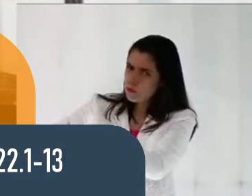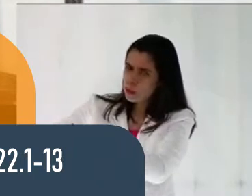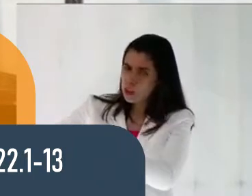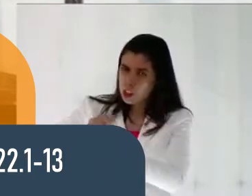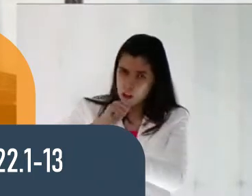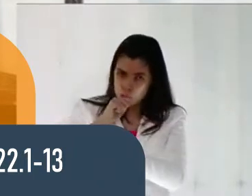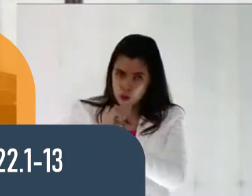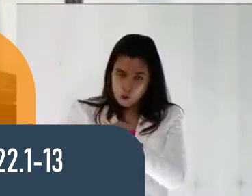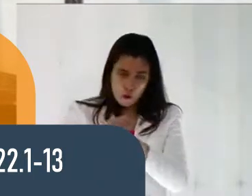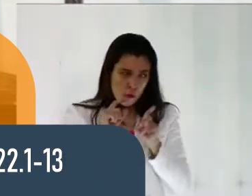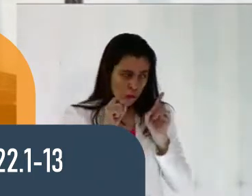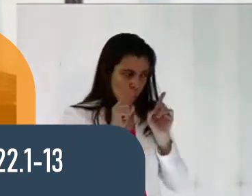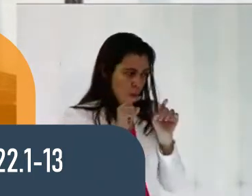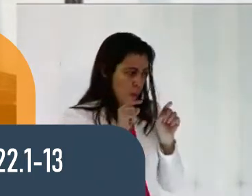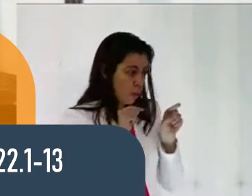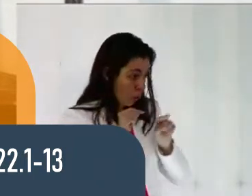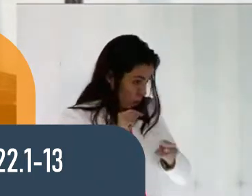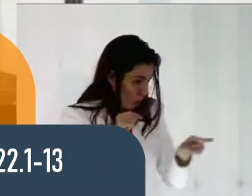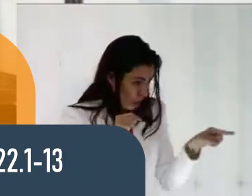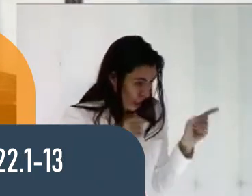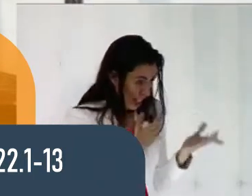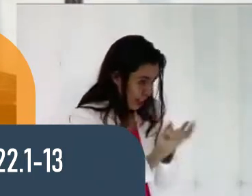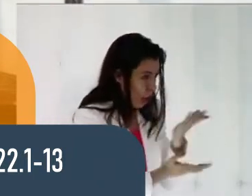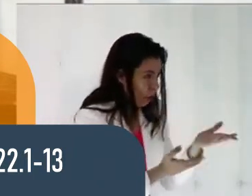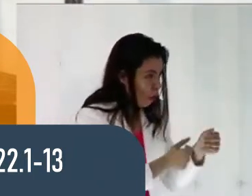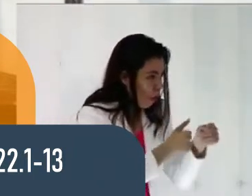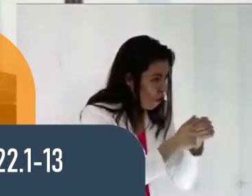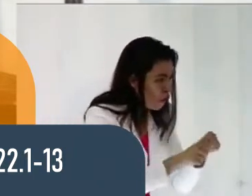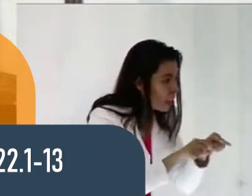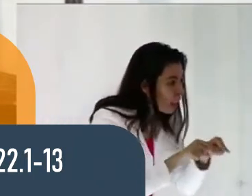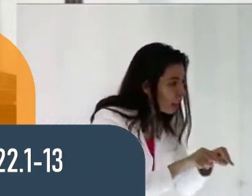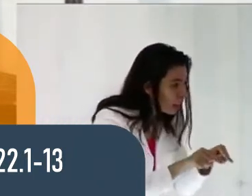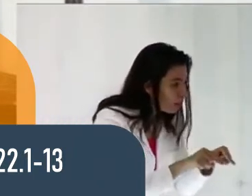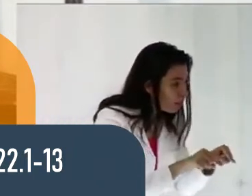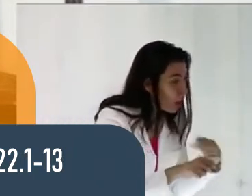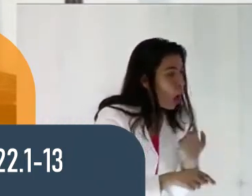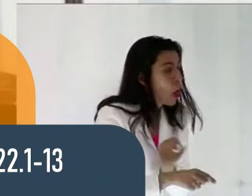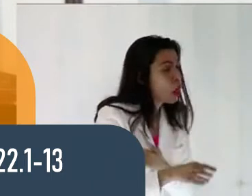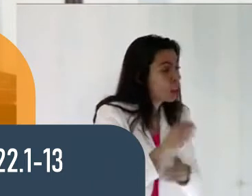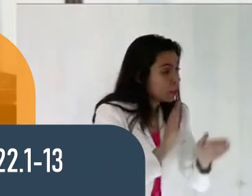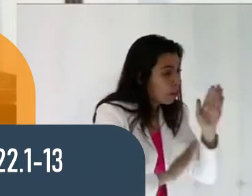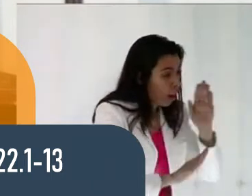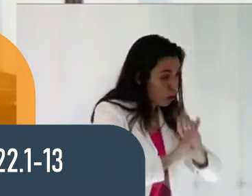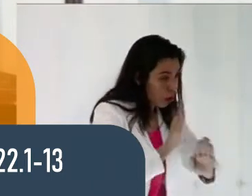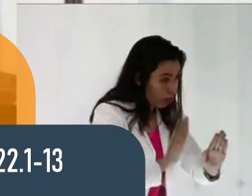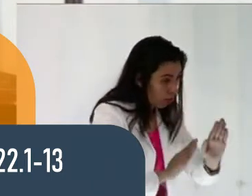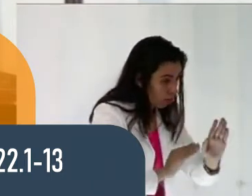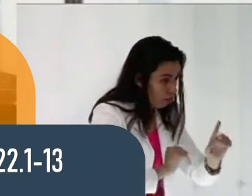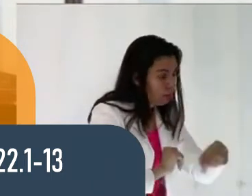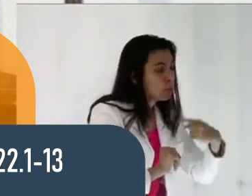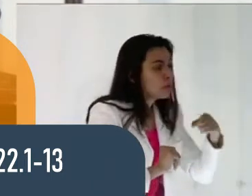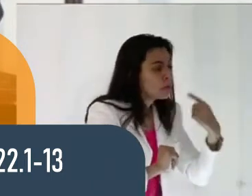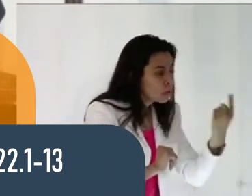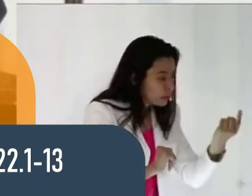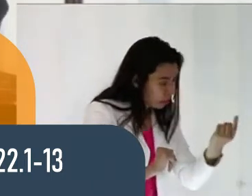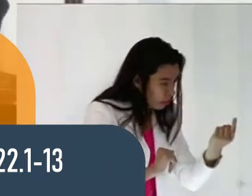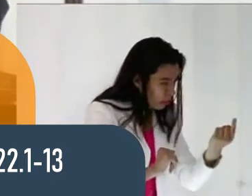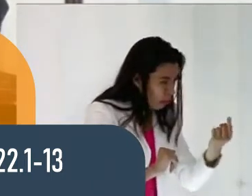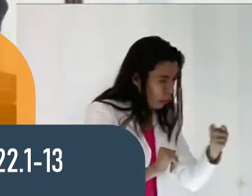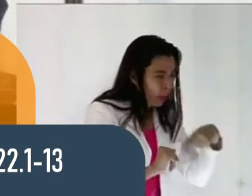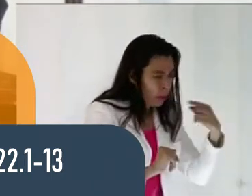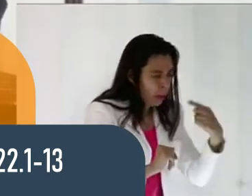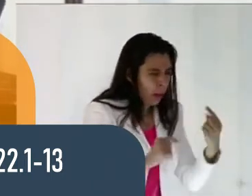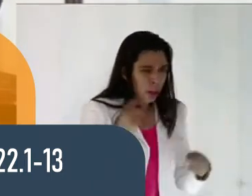rapaz iremos adorar e voltaremos. Certamente você já leu isso aqui, mas isso me chama a atenção para